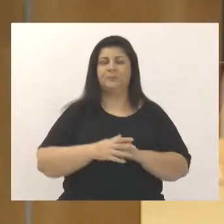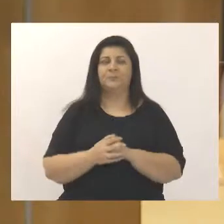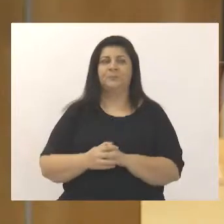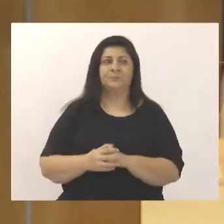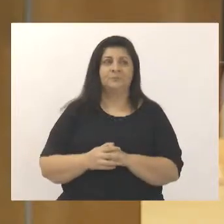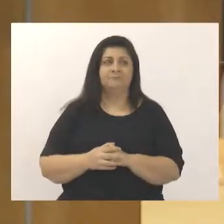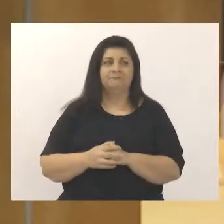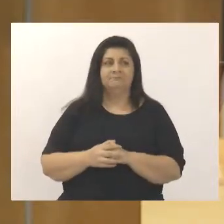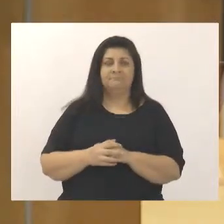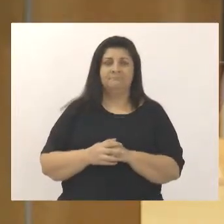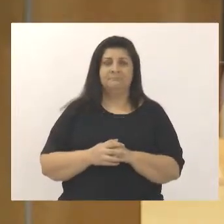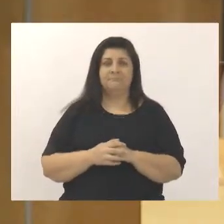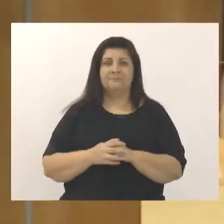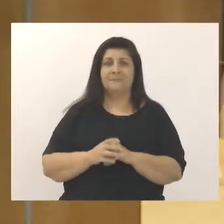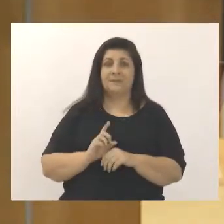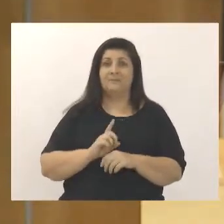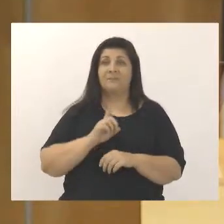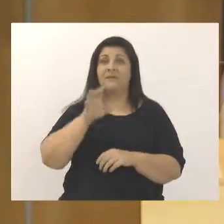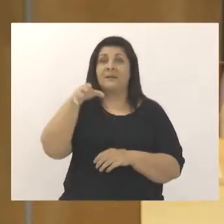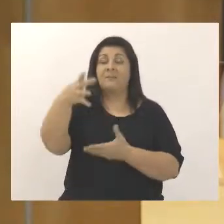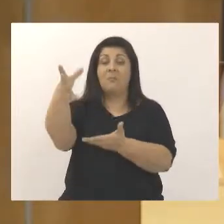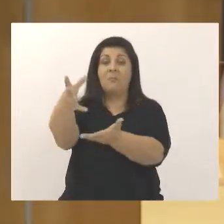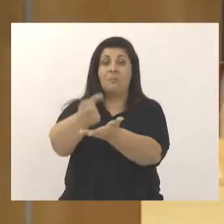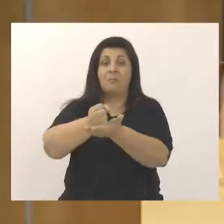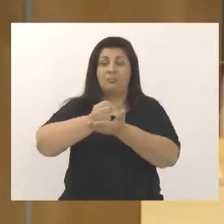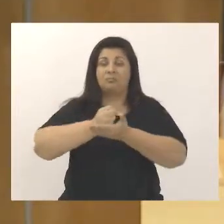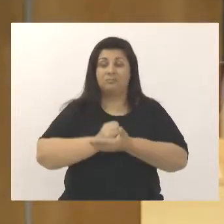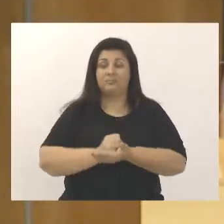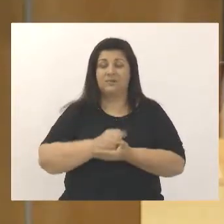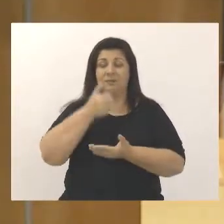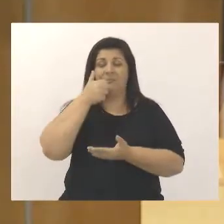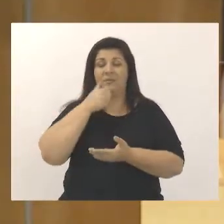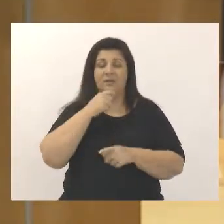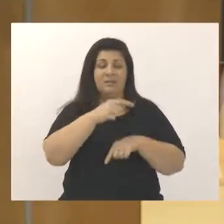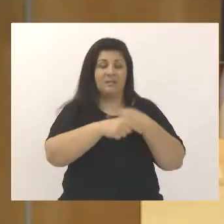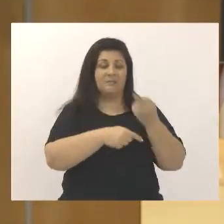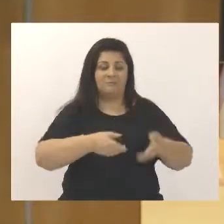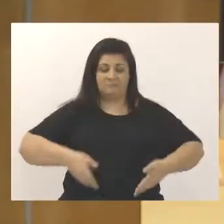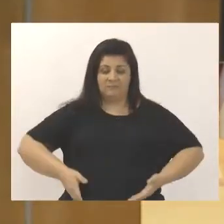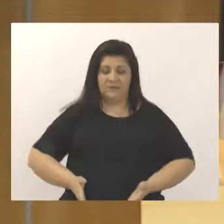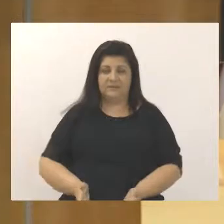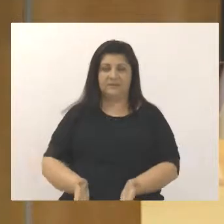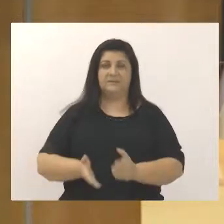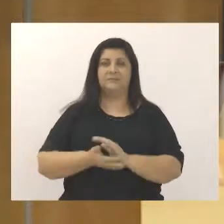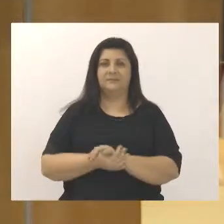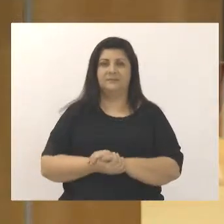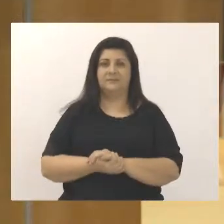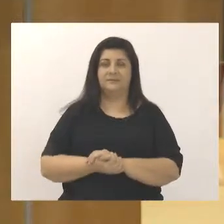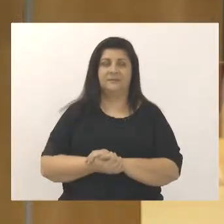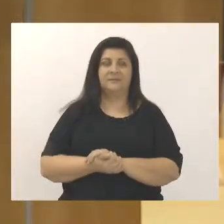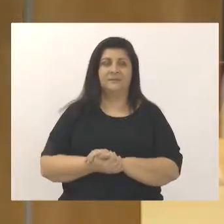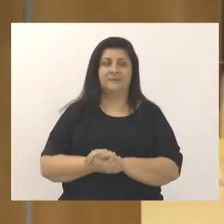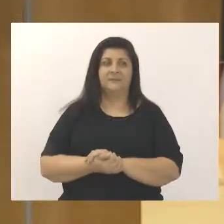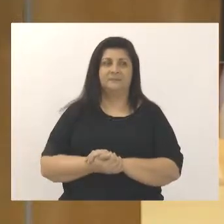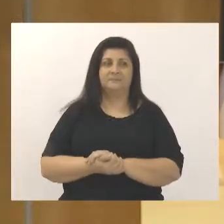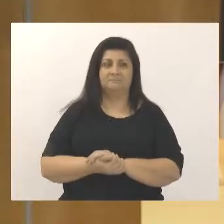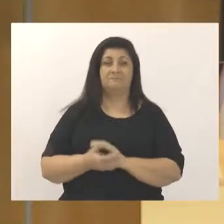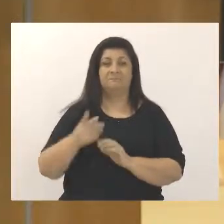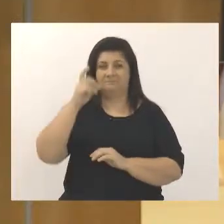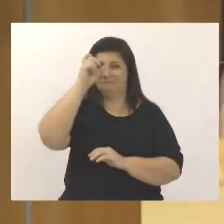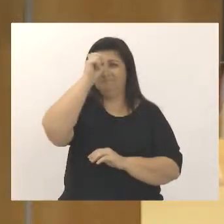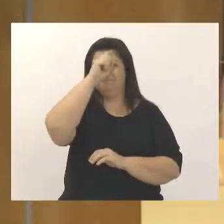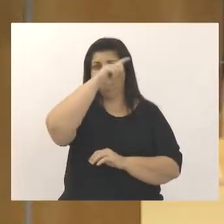para ir buscar a parteira para depois a mulher ganhar o neném. Como que era